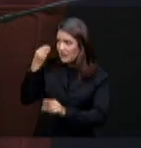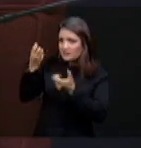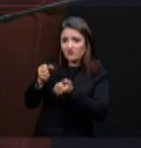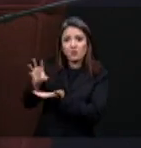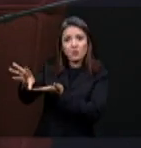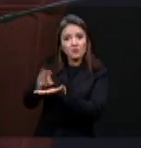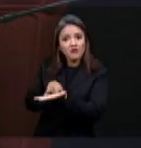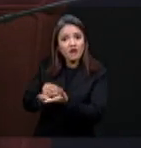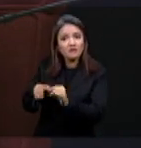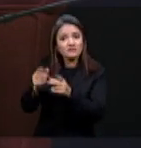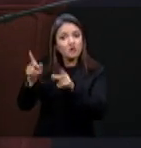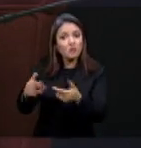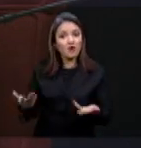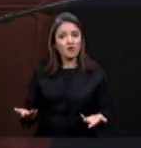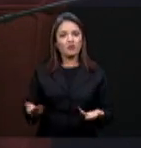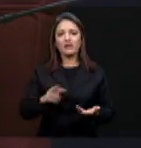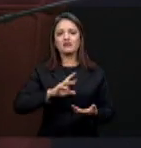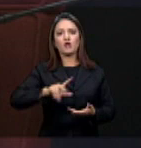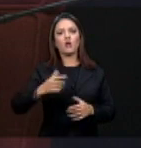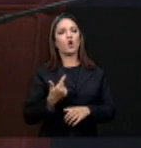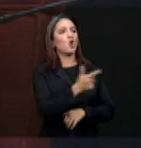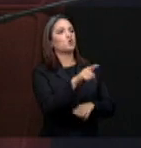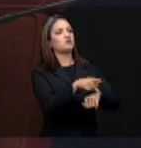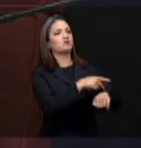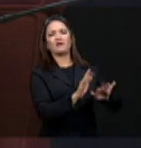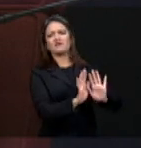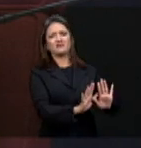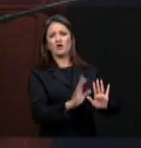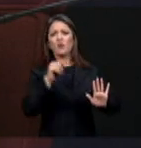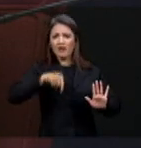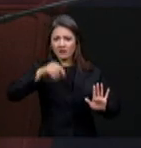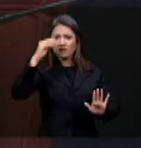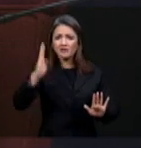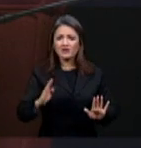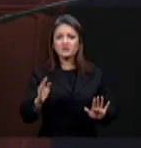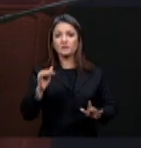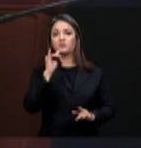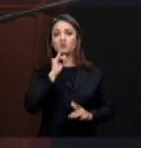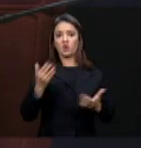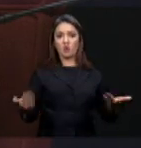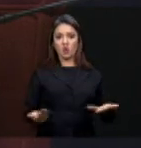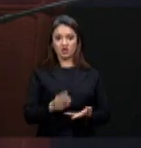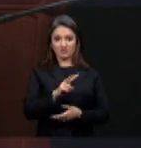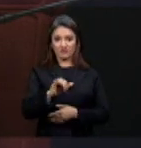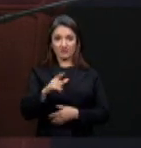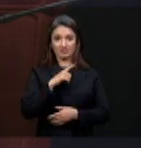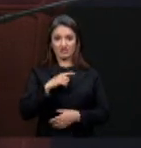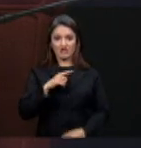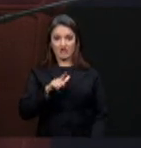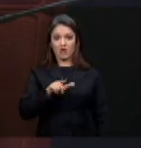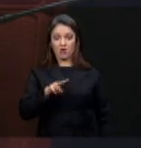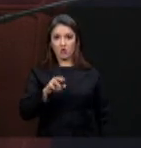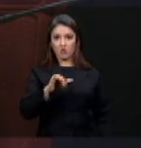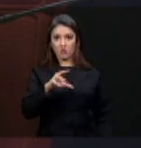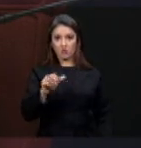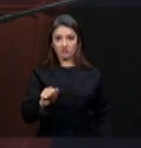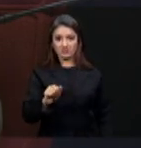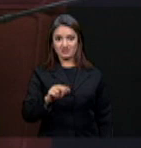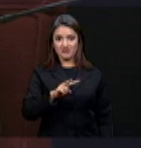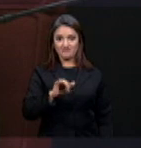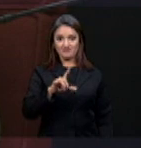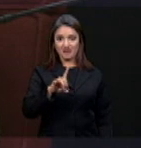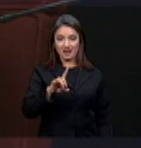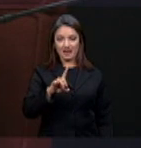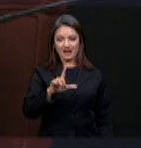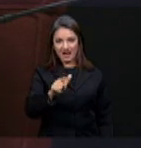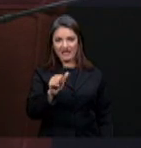outros lugares e não tô falando do resto do mundo não tô falando do nosso país mesmo por exemplo hoje nós vamos ter que a doutora Lúcia filardi no Braga né que é uma